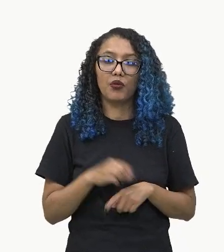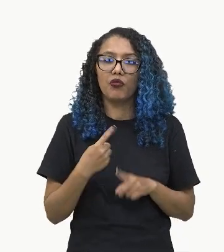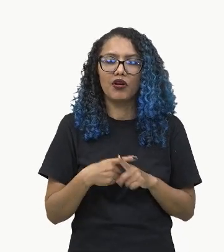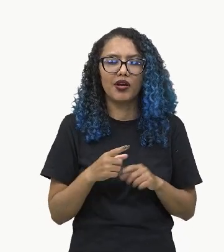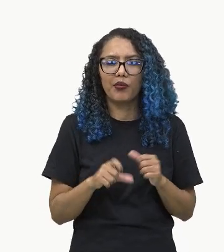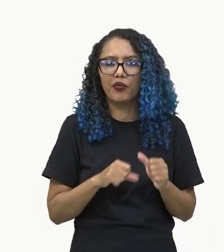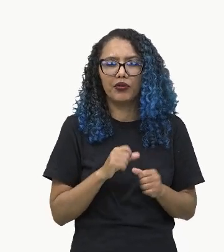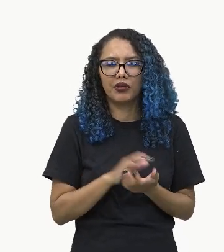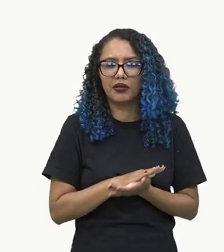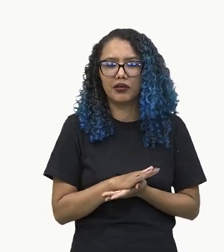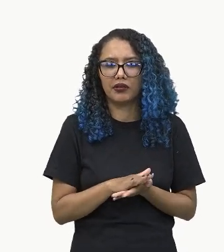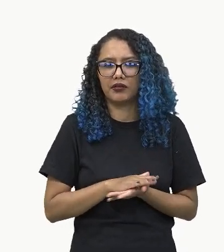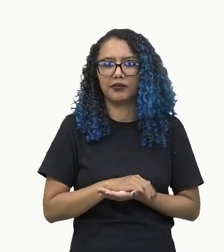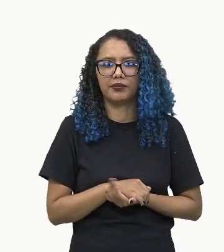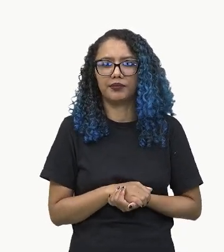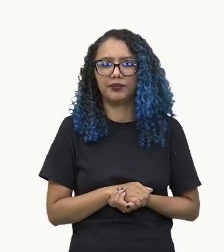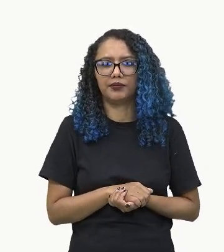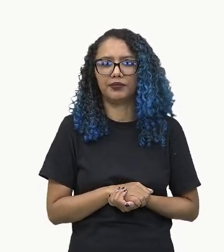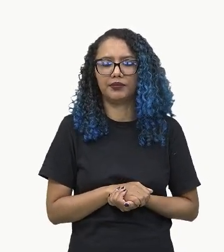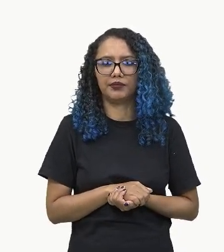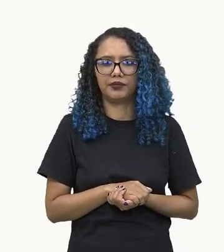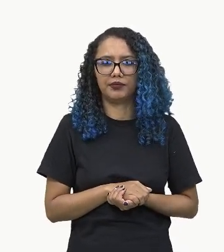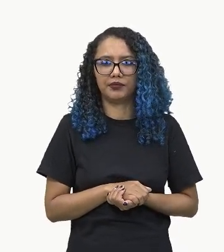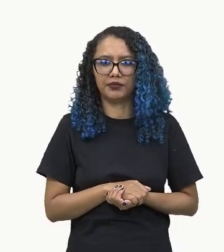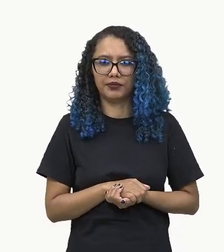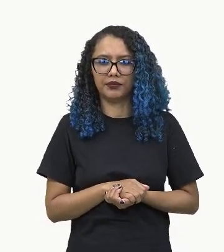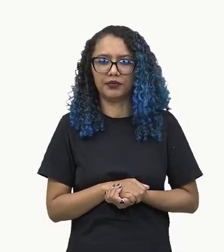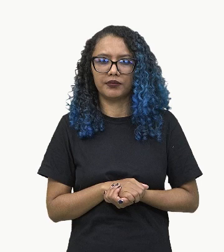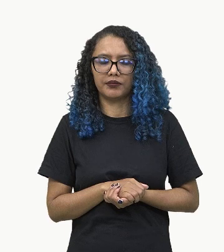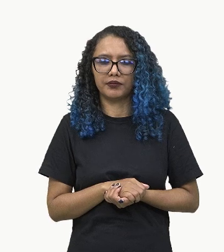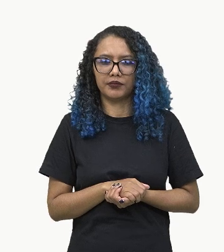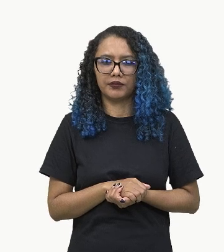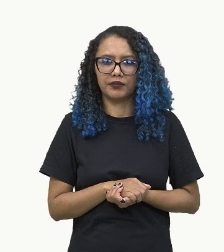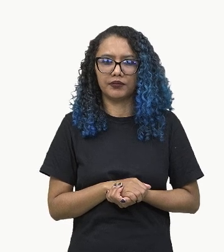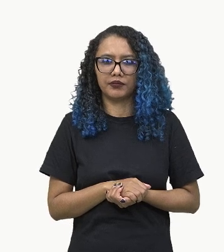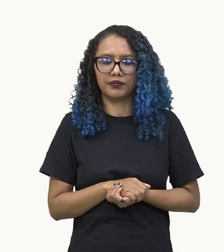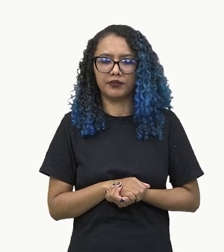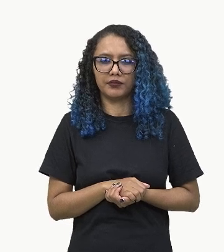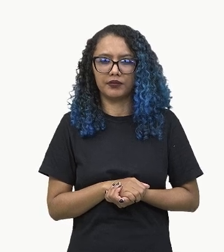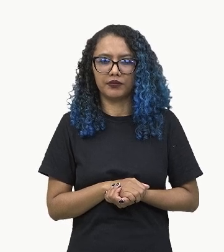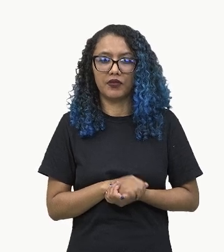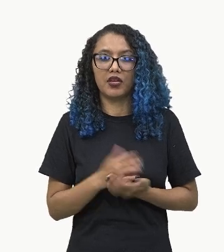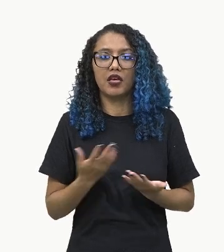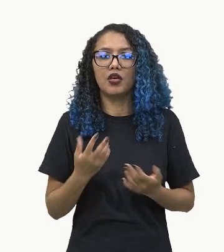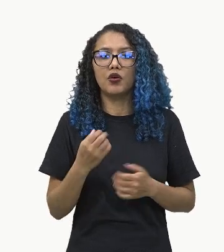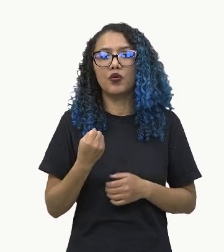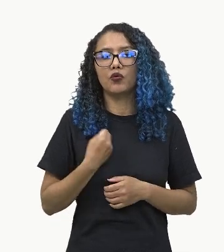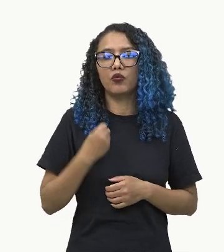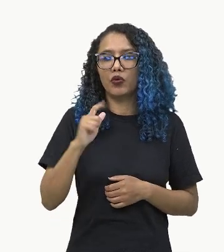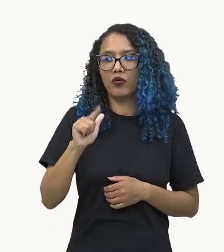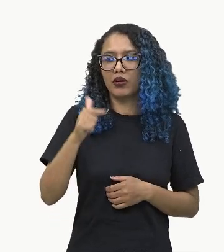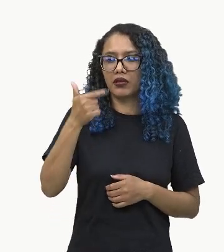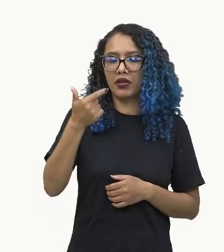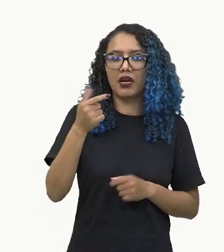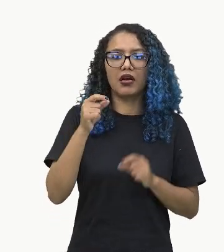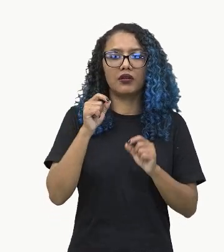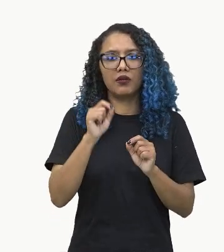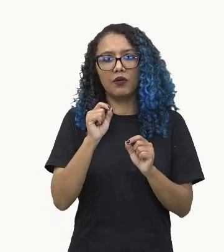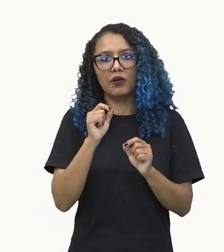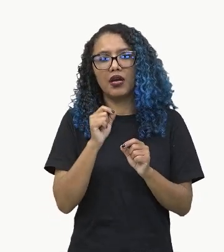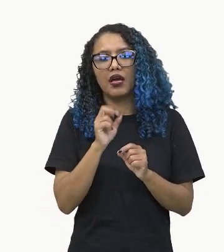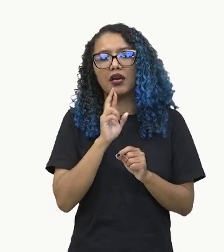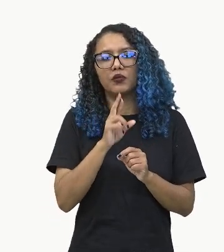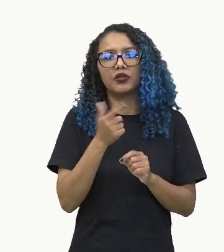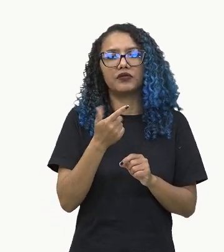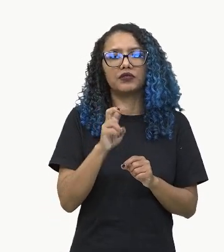alterar. E aí, qual é o número agora que é elevado ao quadrado? Vai dar 25, que a gente já fez aqui em